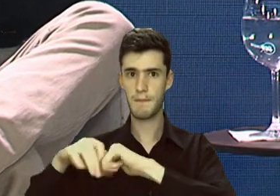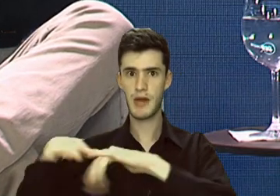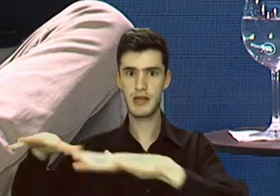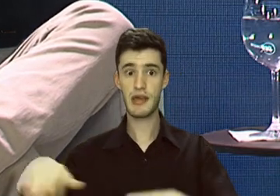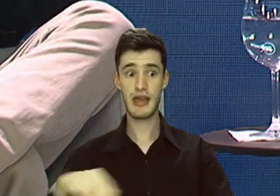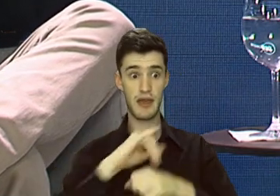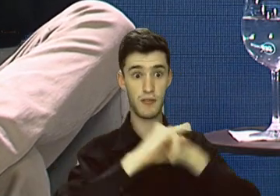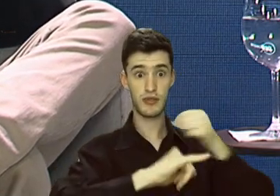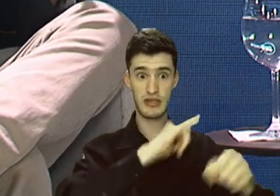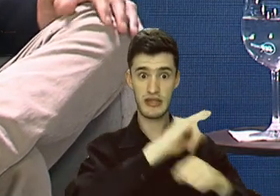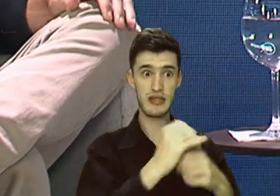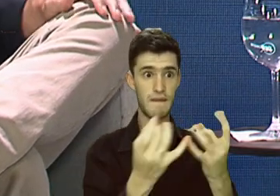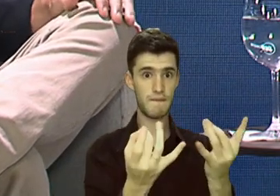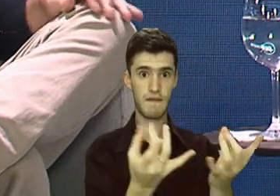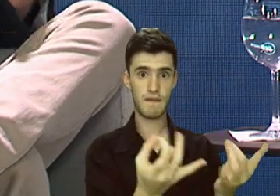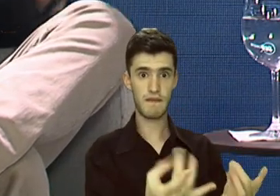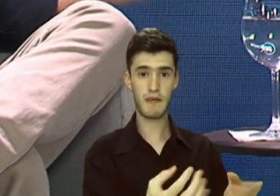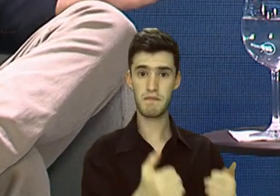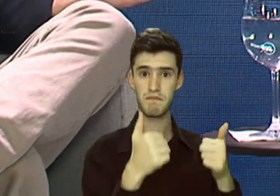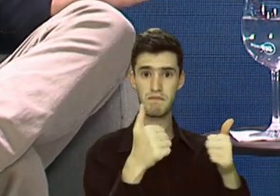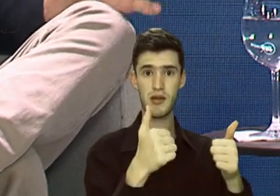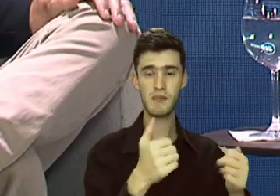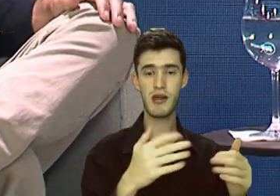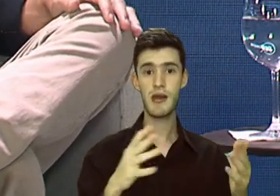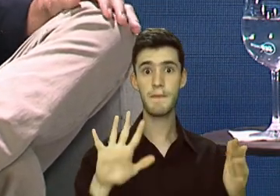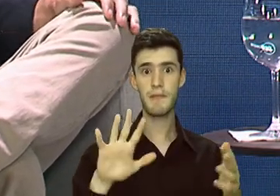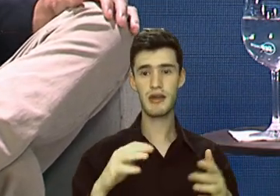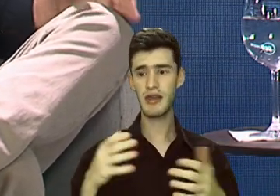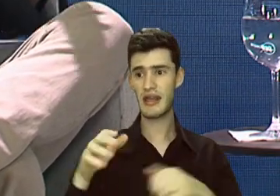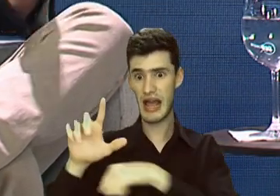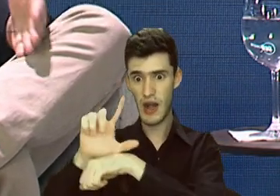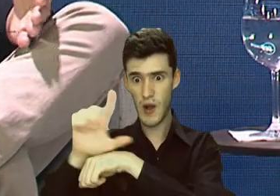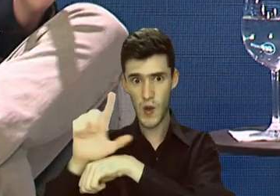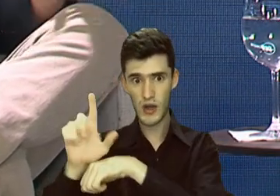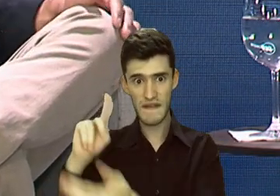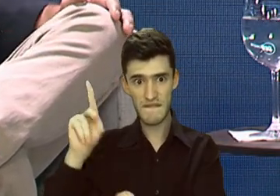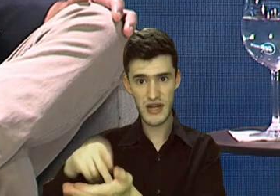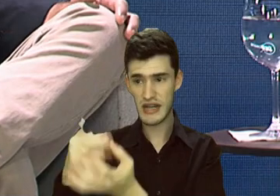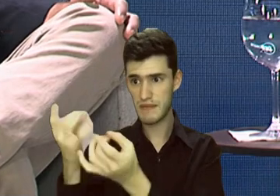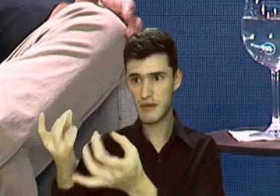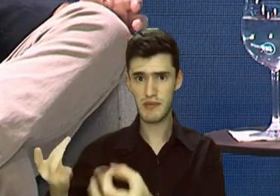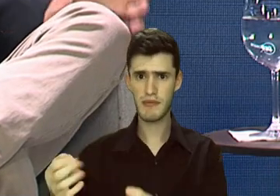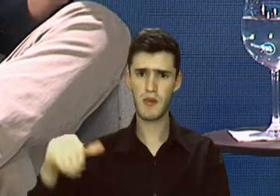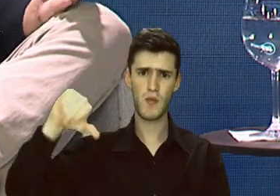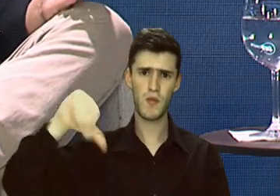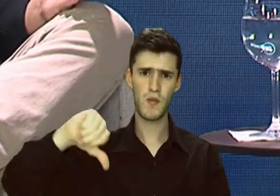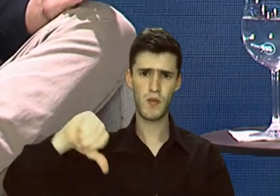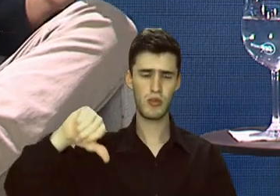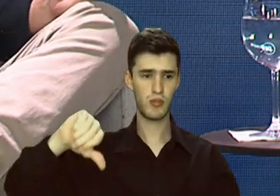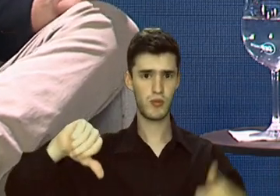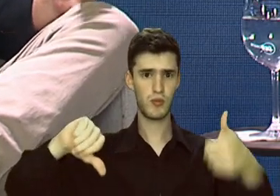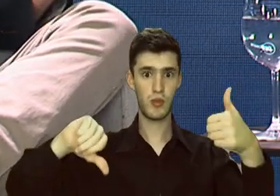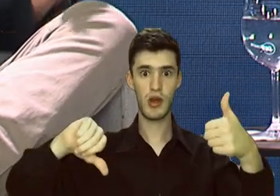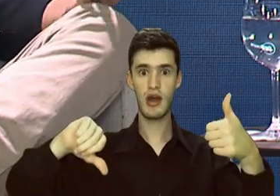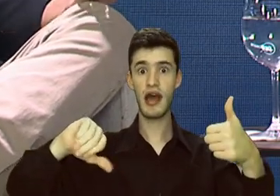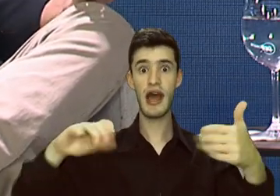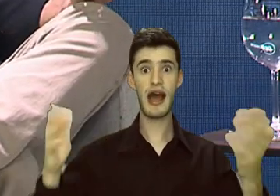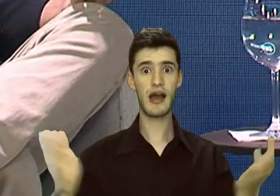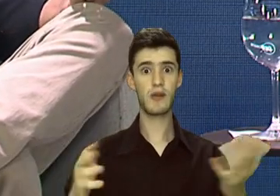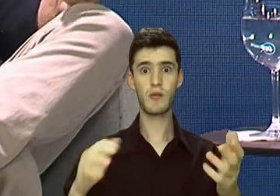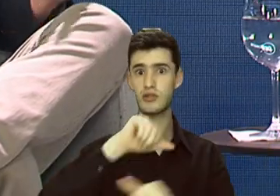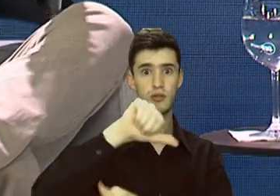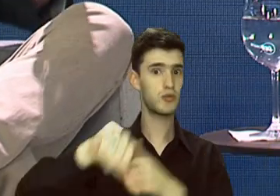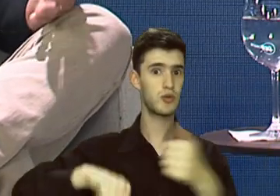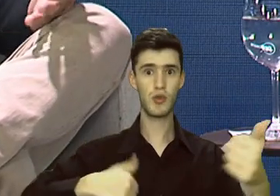varejo físico que a gente também tem uma atuação forte foi muito mal agora o momento é um momento muito forte de cobrança por exemplo né de recuperação